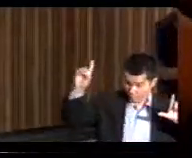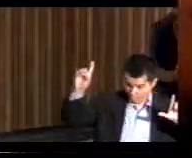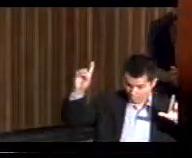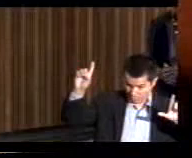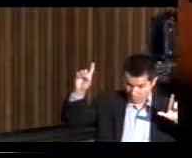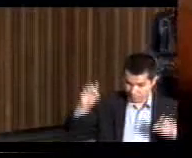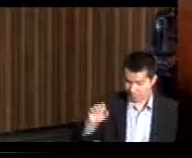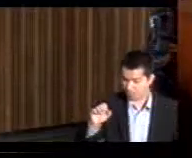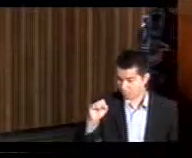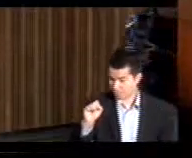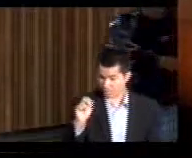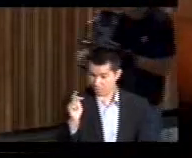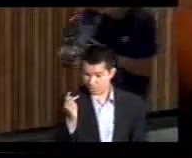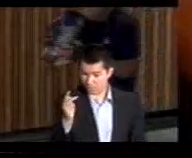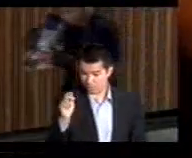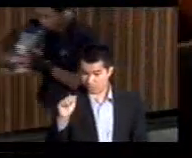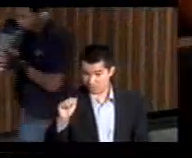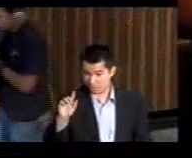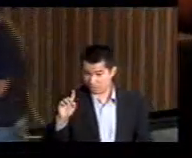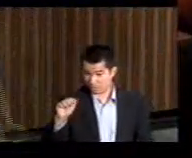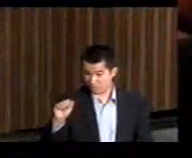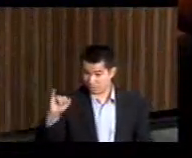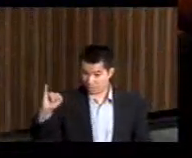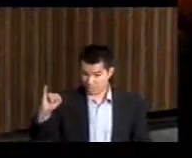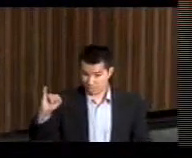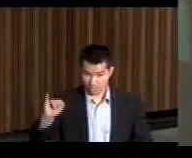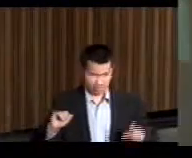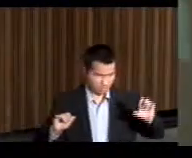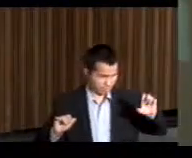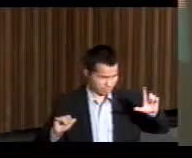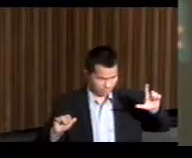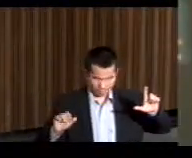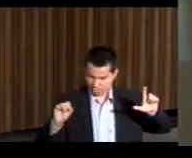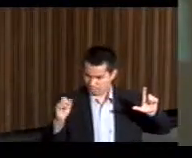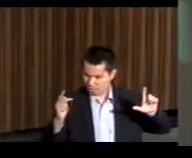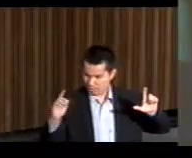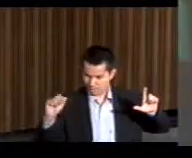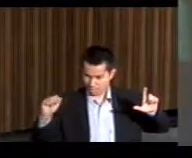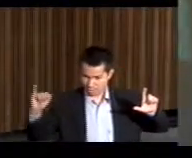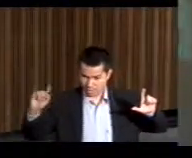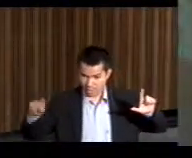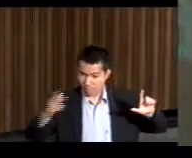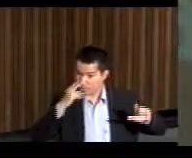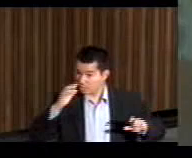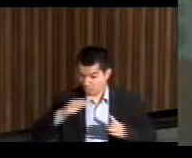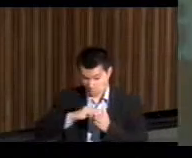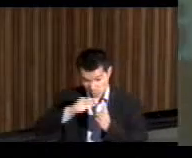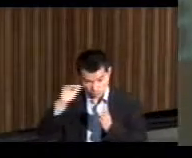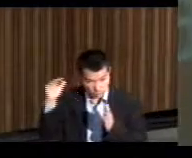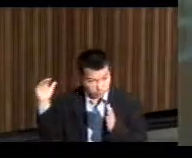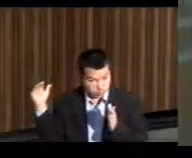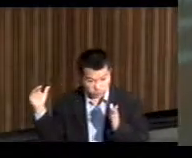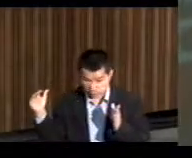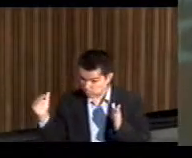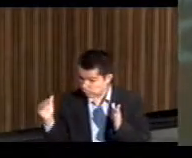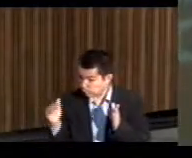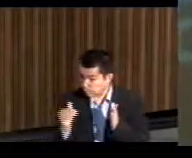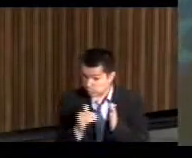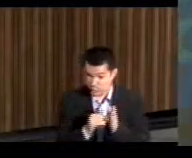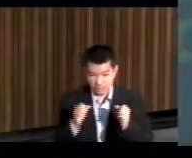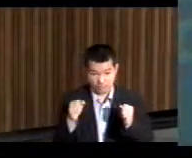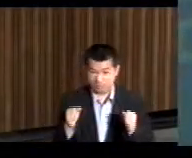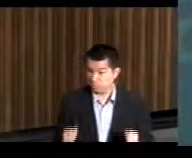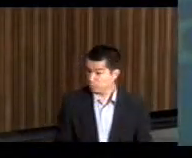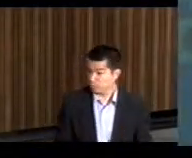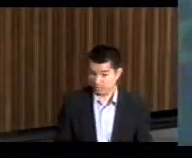Deus. E Shaddai é aquele que não depende de nada, que pode tudo,